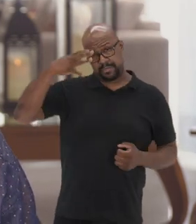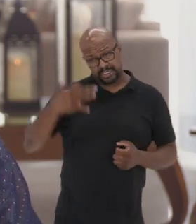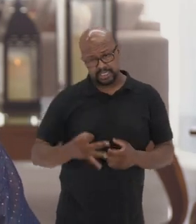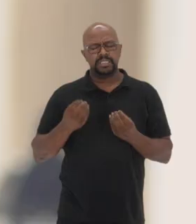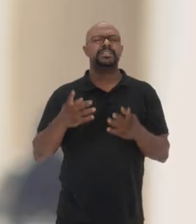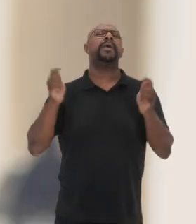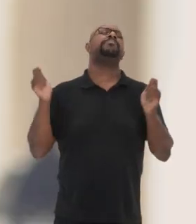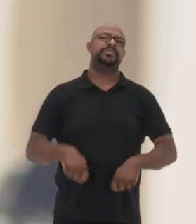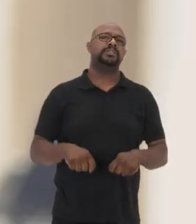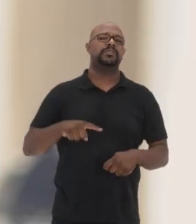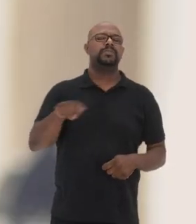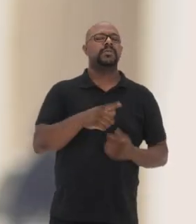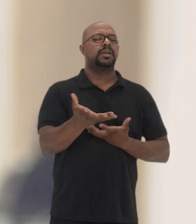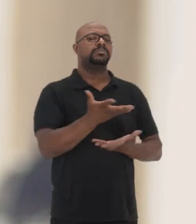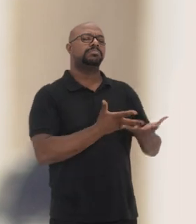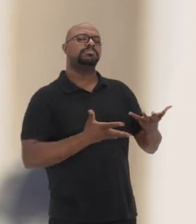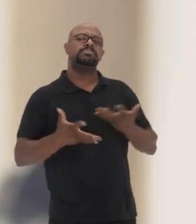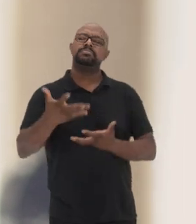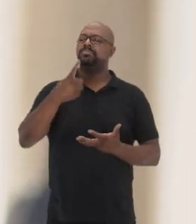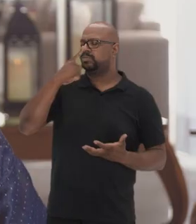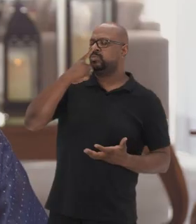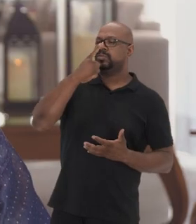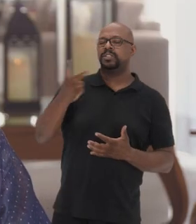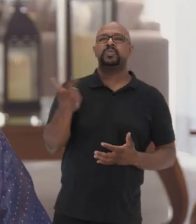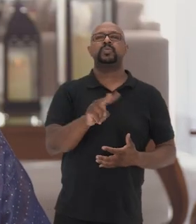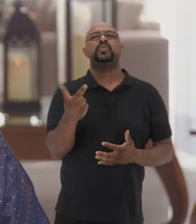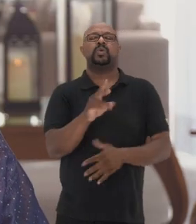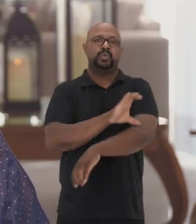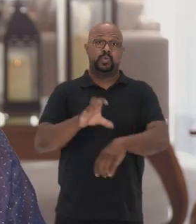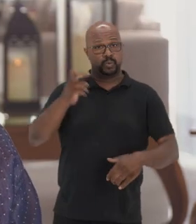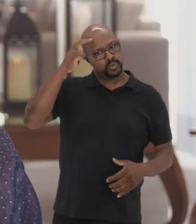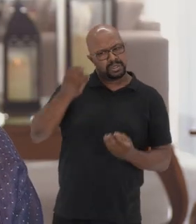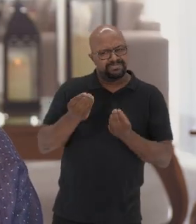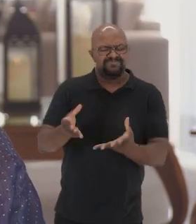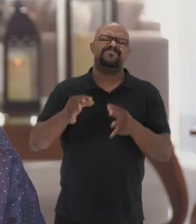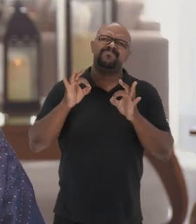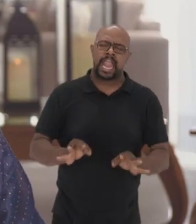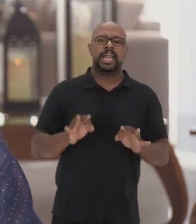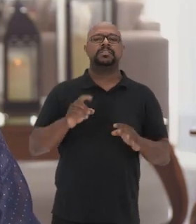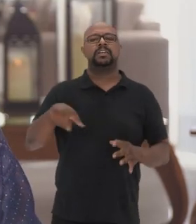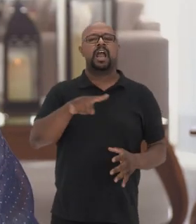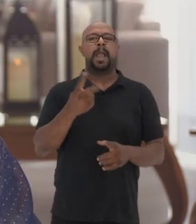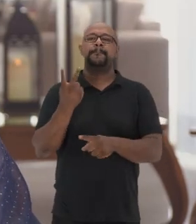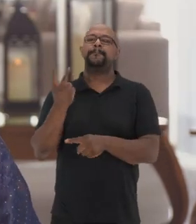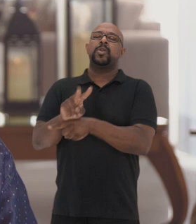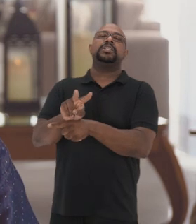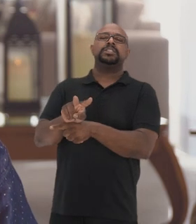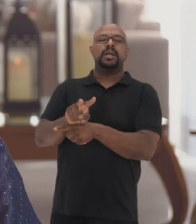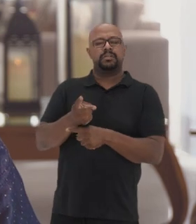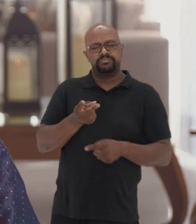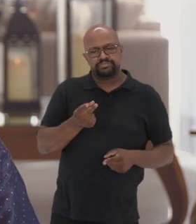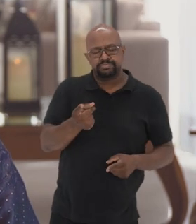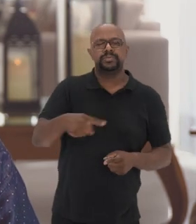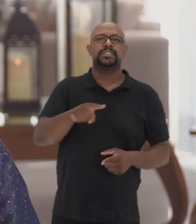tornar possível uma convivência entre essas duas culturas o que proporcionou em certa medida a proteção e preservação